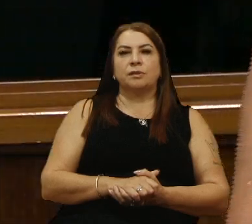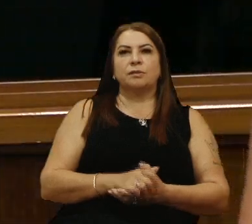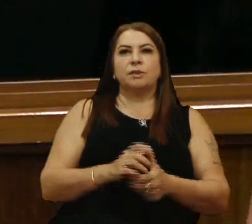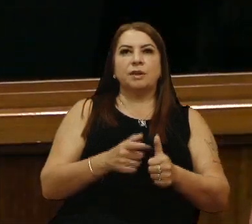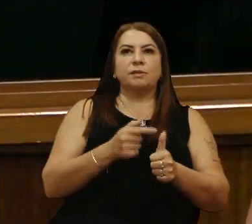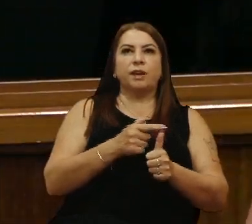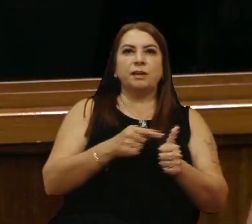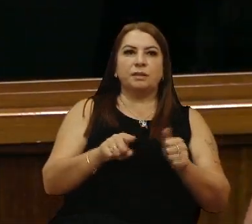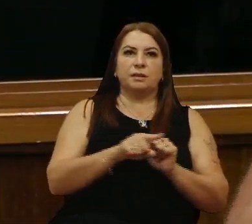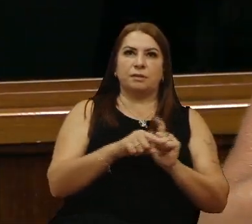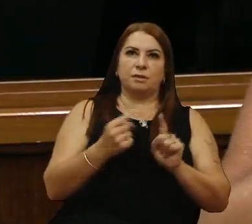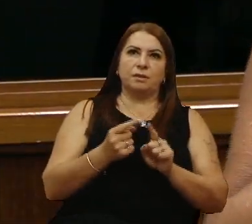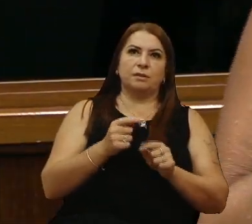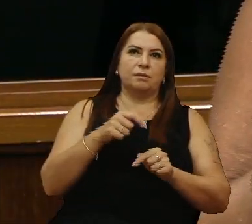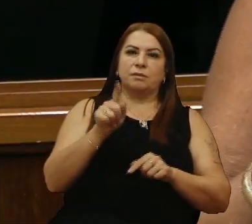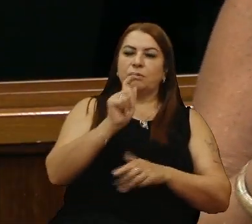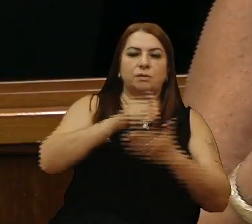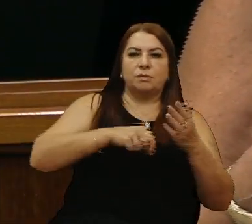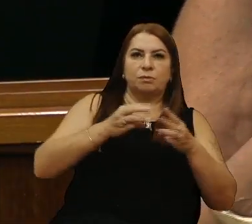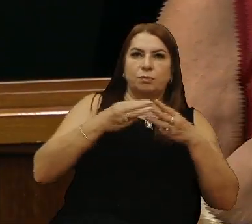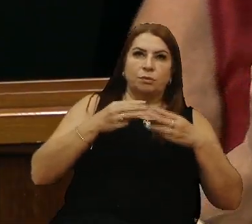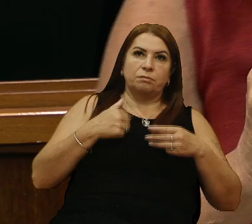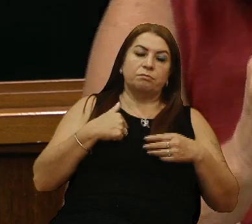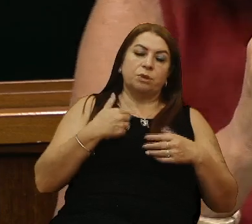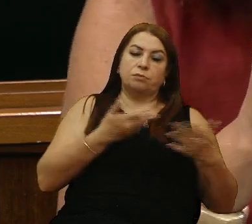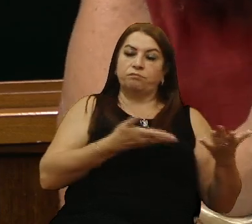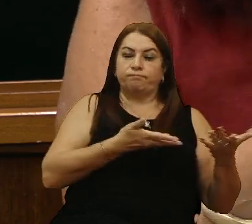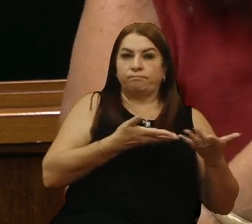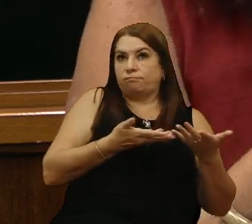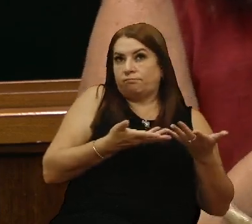primeiro, eu não assinei a moção porque não